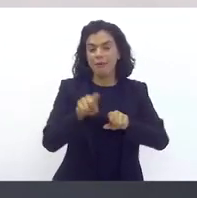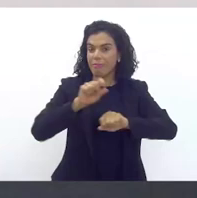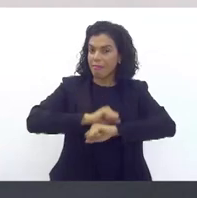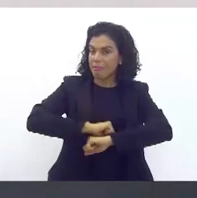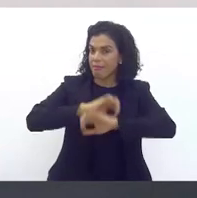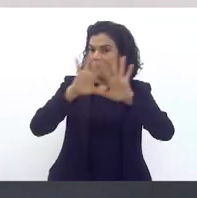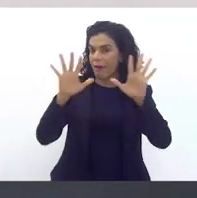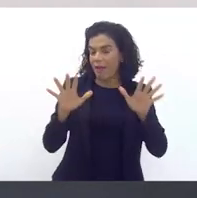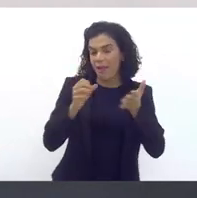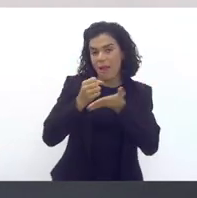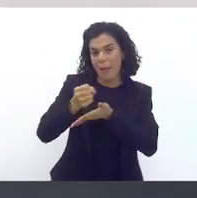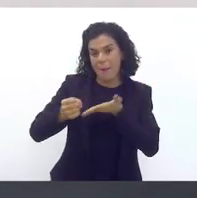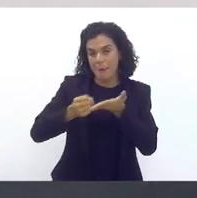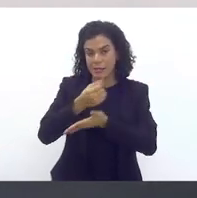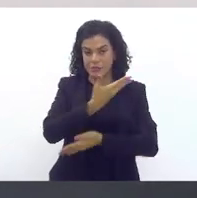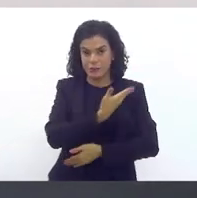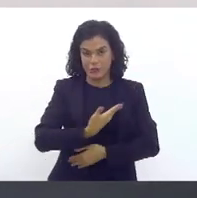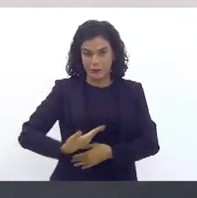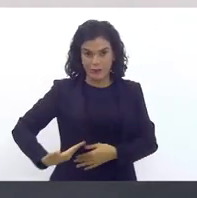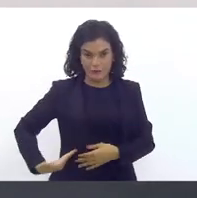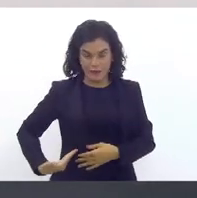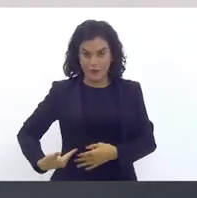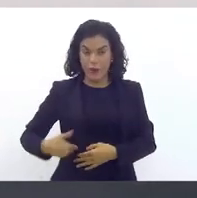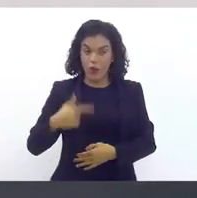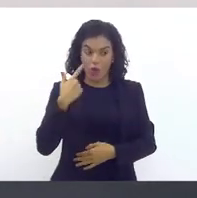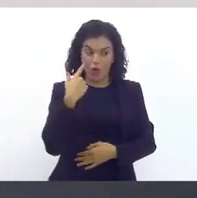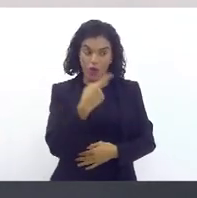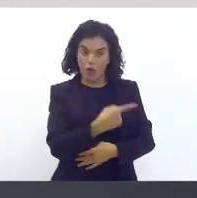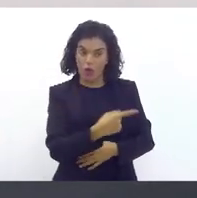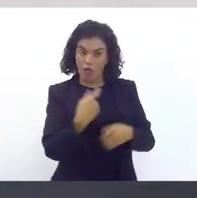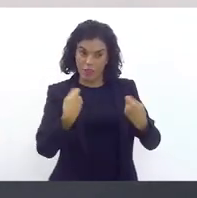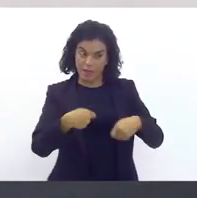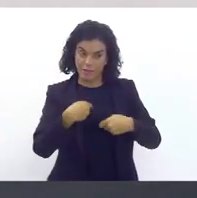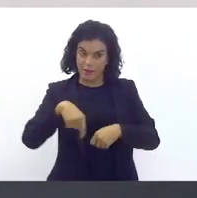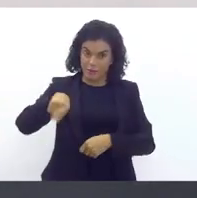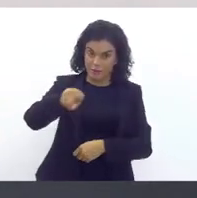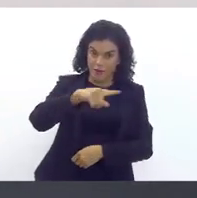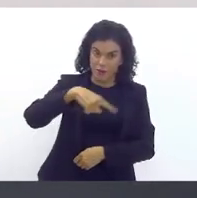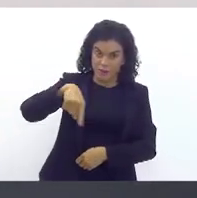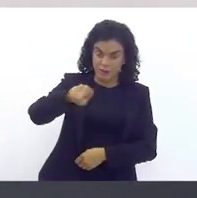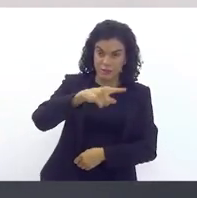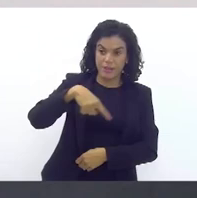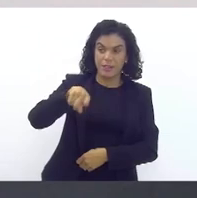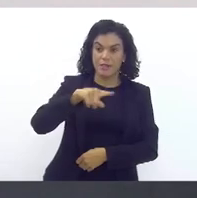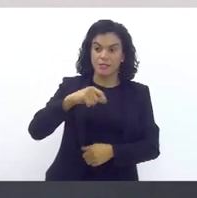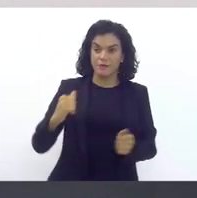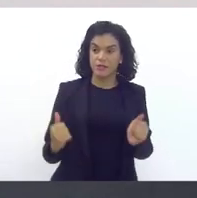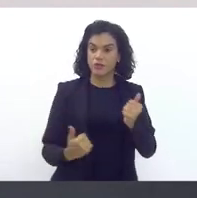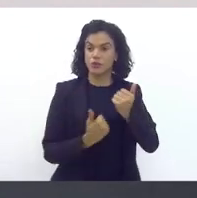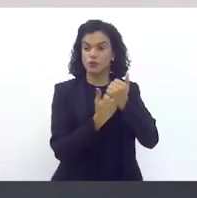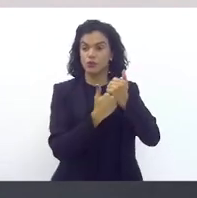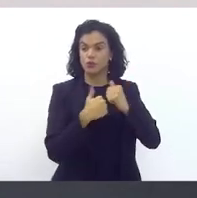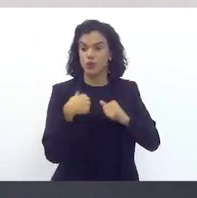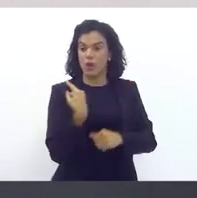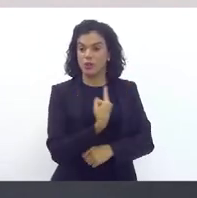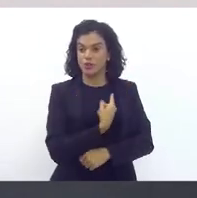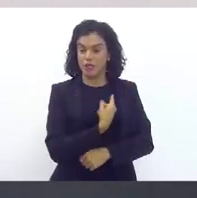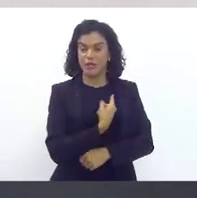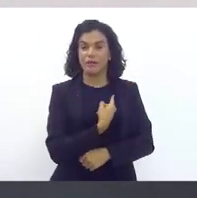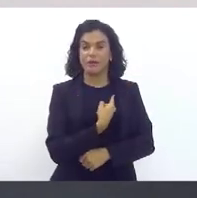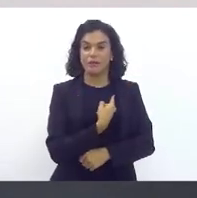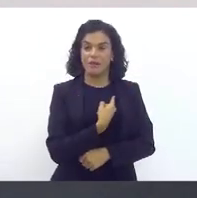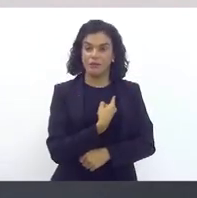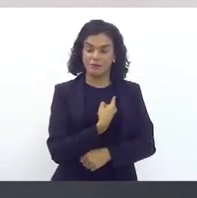clareza a base do governo para mostrar, olha, é necessário que os senhores estejam conosco, servidores, e ao lado